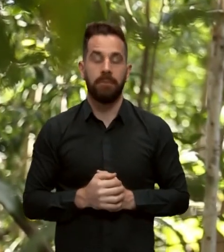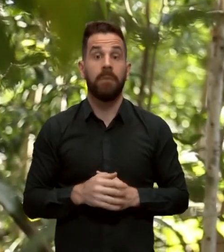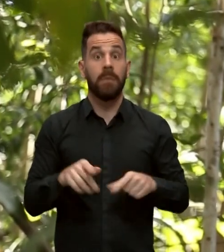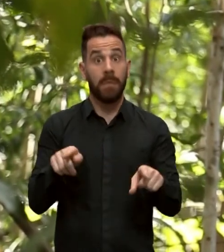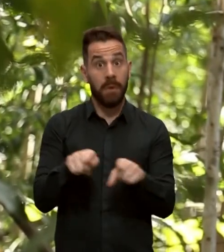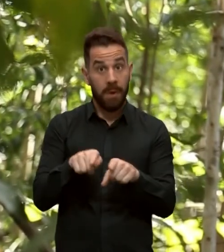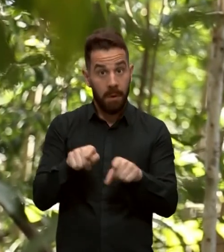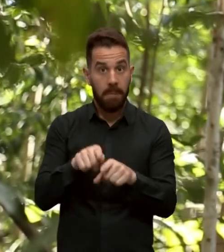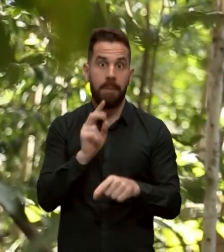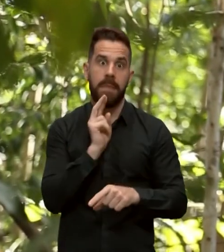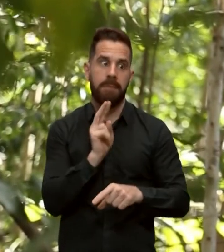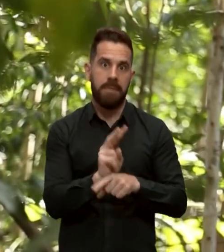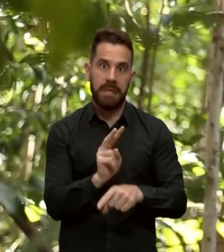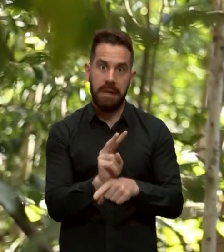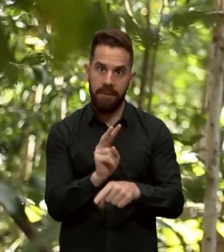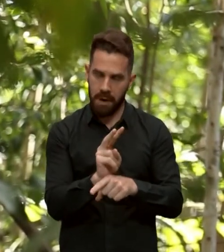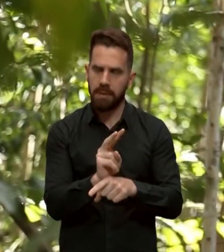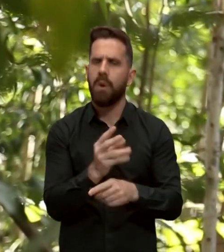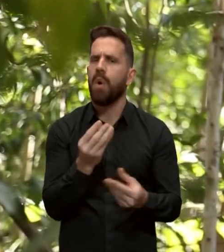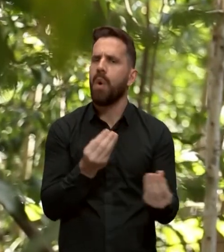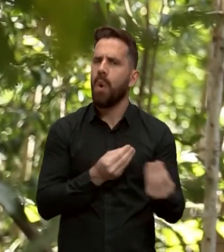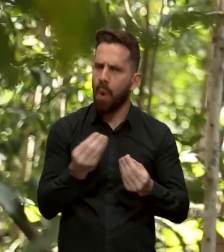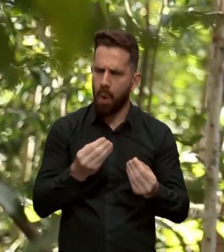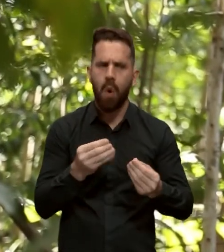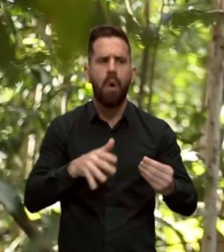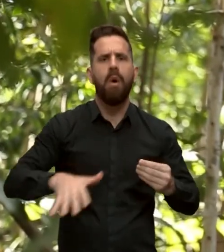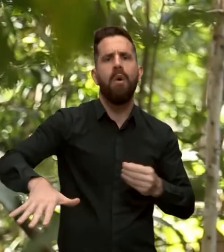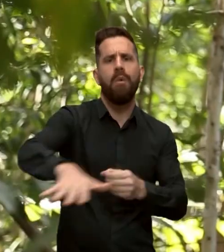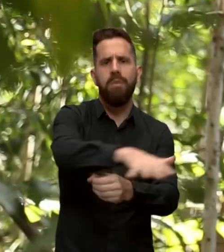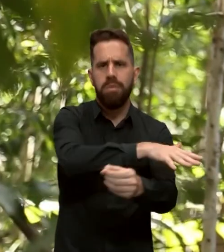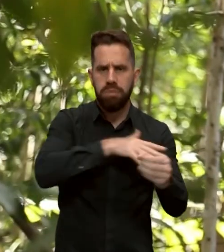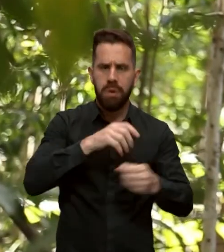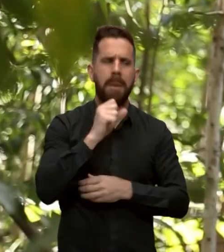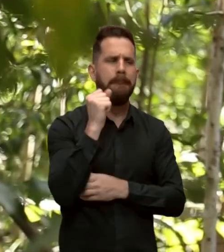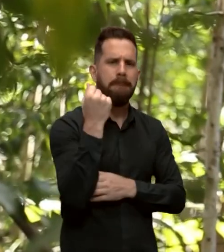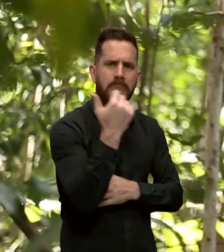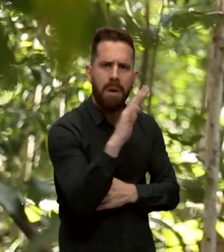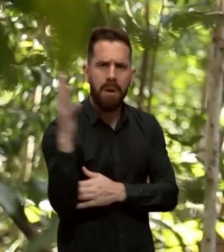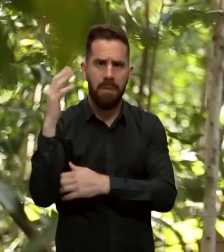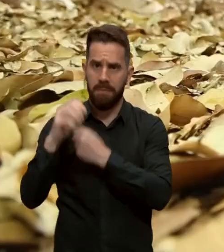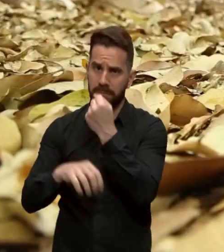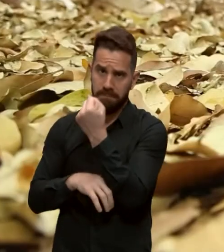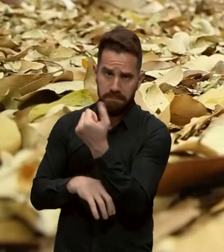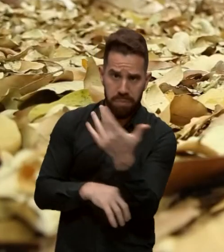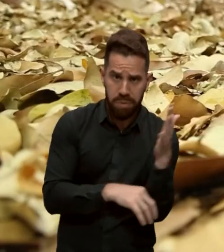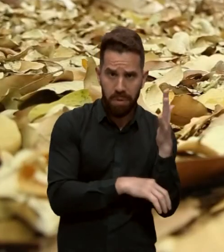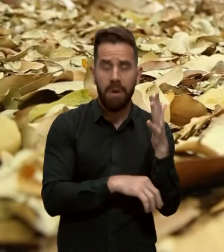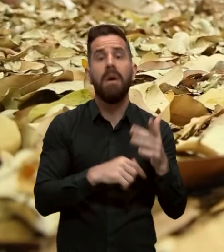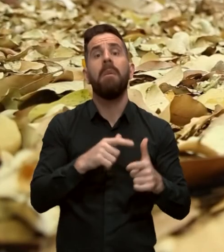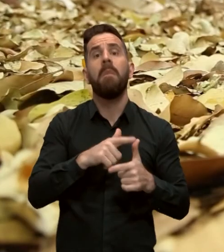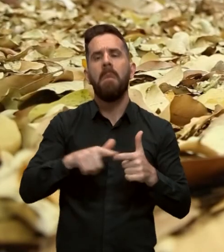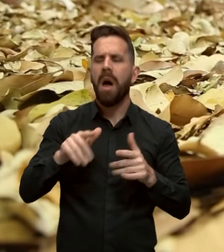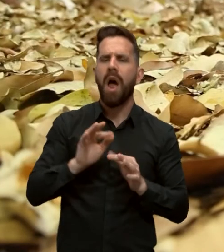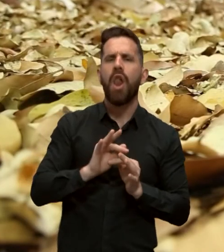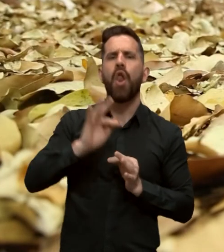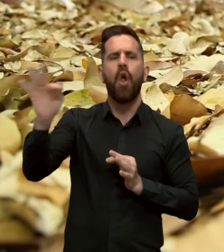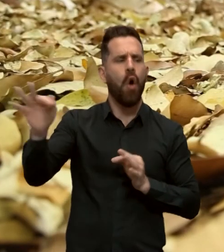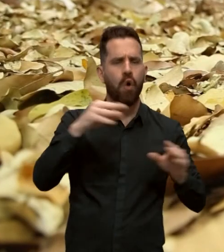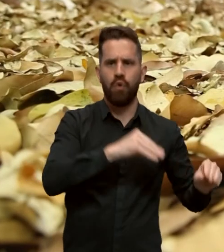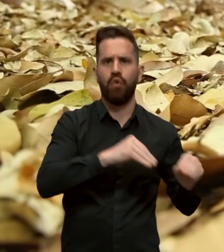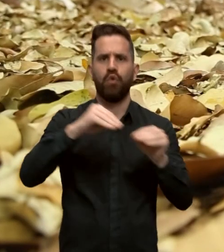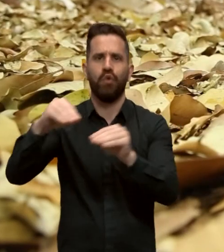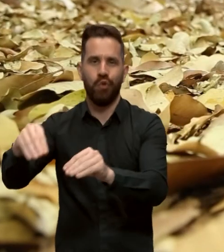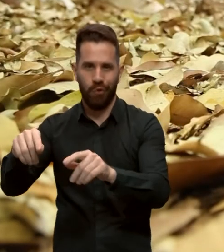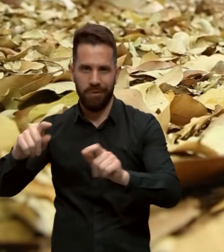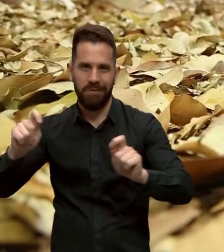habitat natural da espécie aumente por meio de plantações longe de ameaças. A busca por preservar a